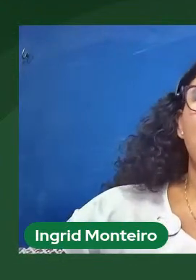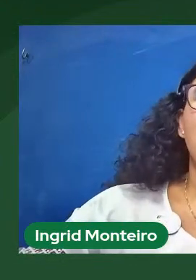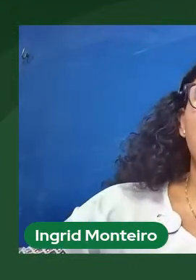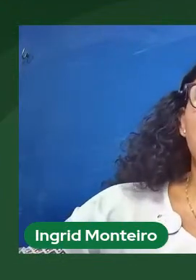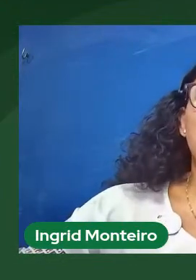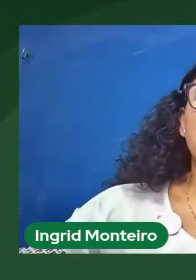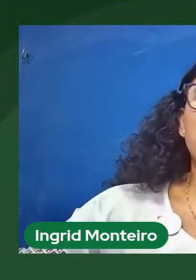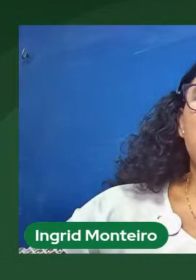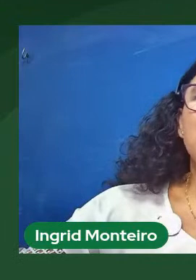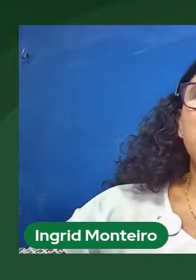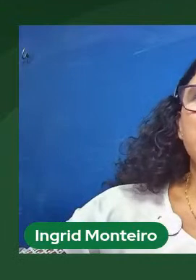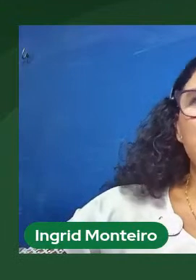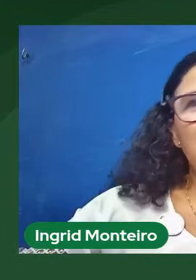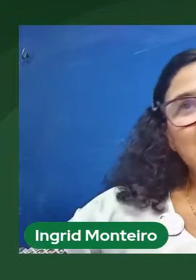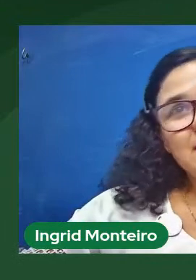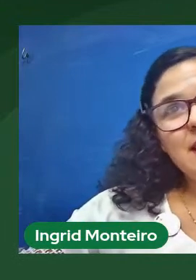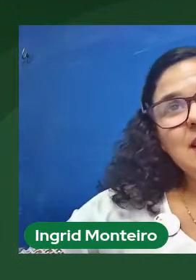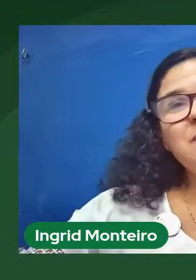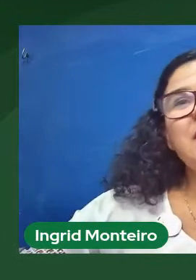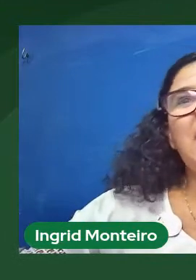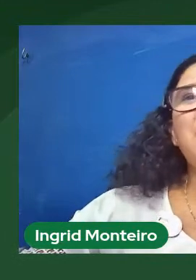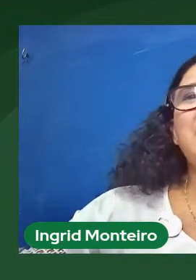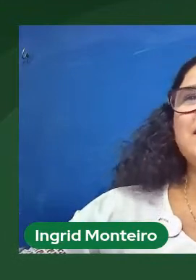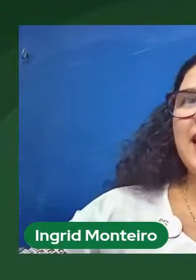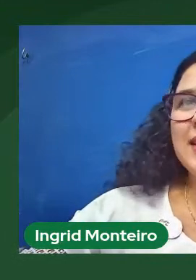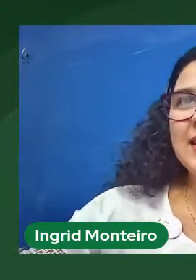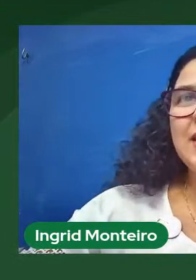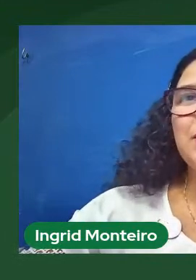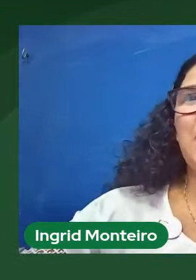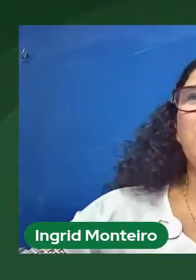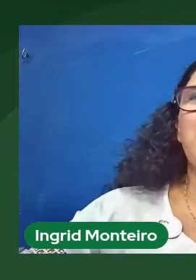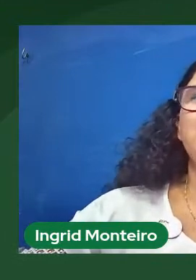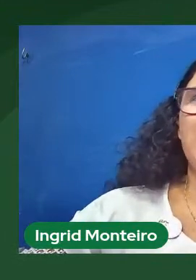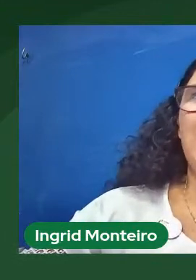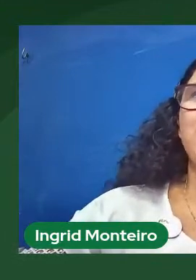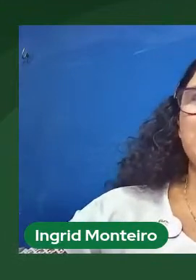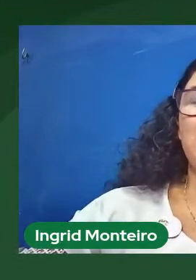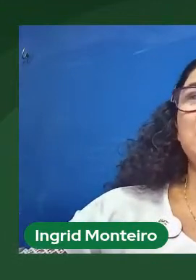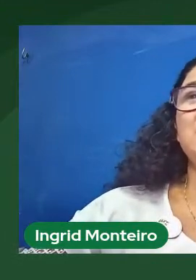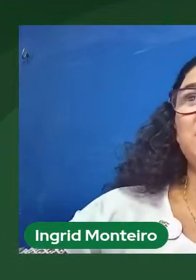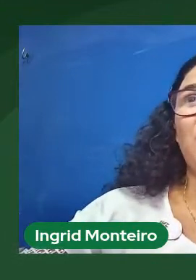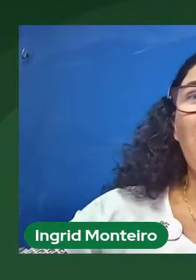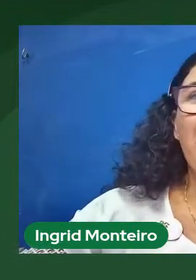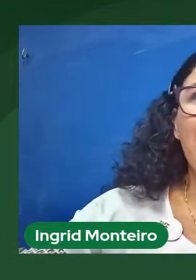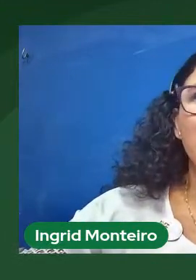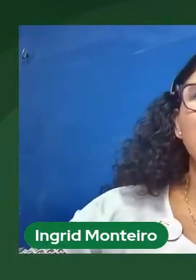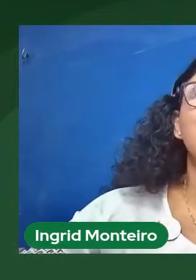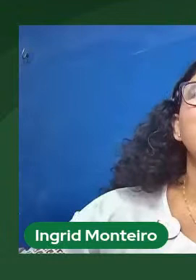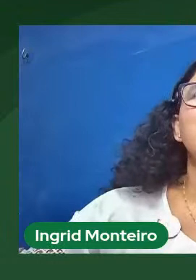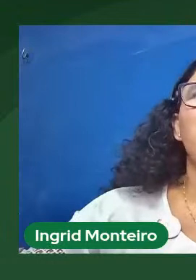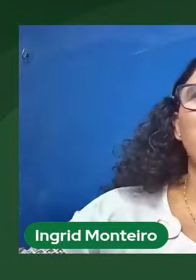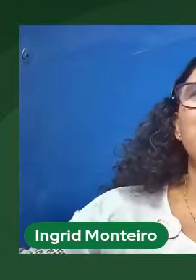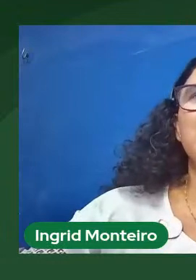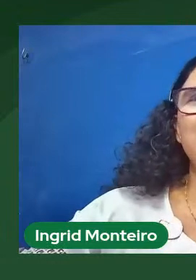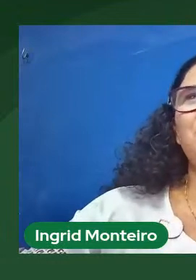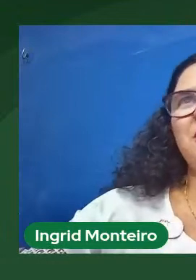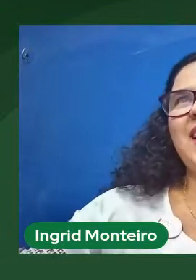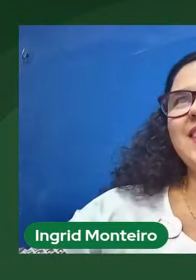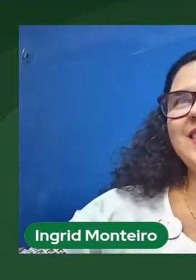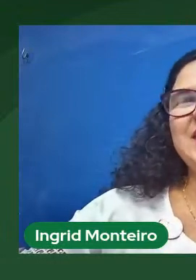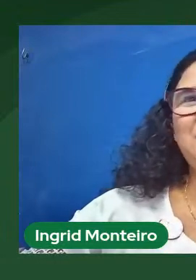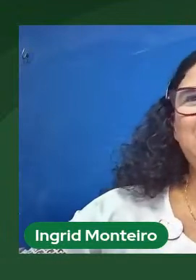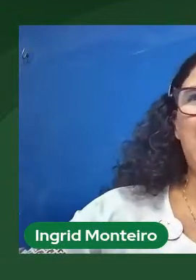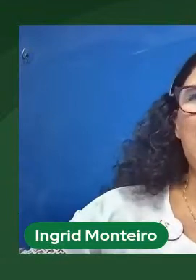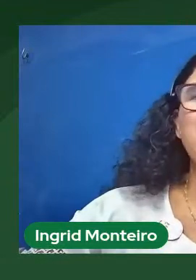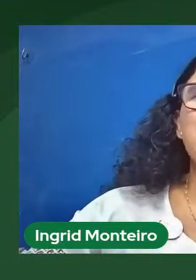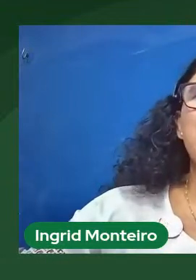pessoa. Em nossa 20ª edição do IHC, a Milene está aqui para compartilhar a visão que só ela pode ter da